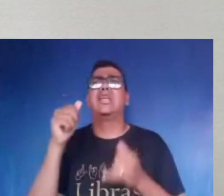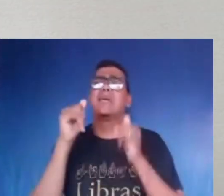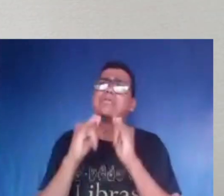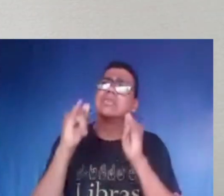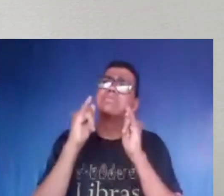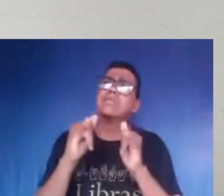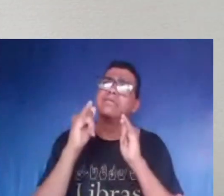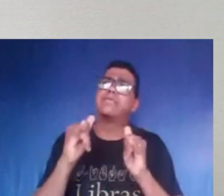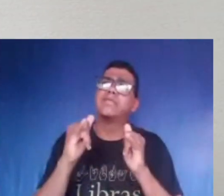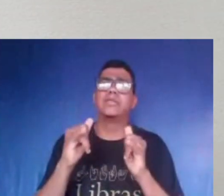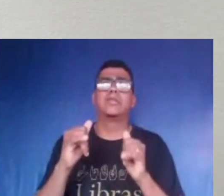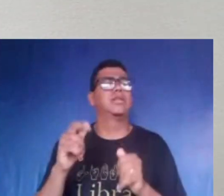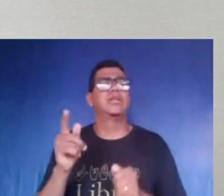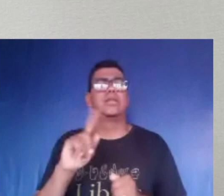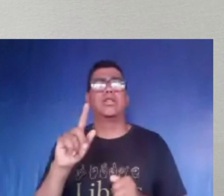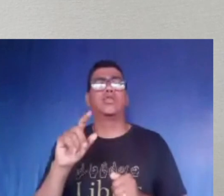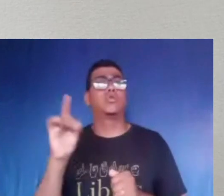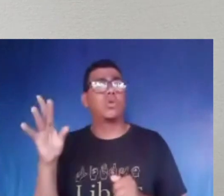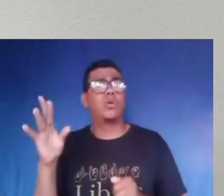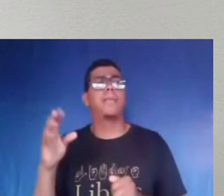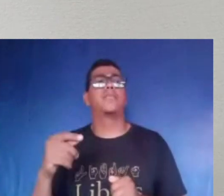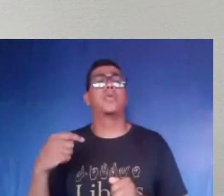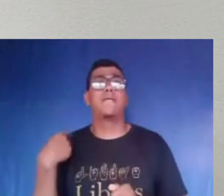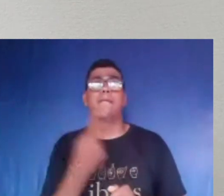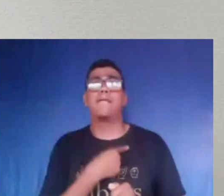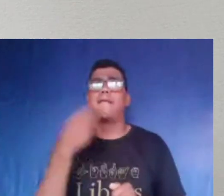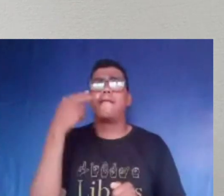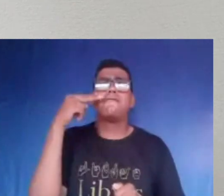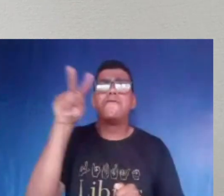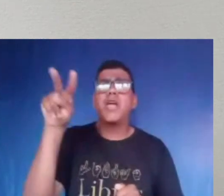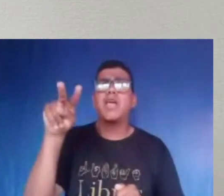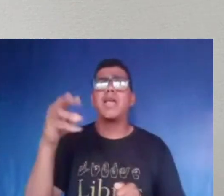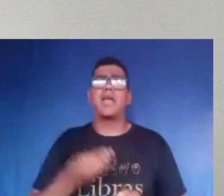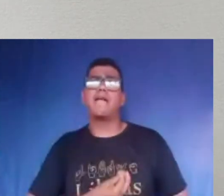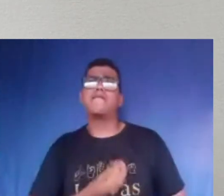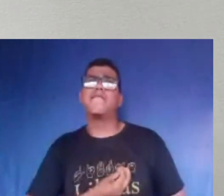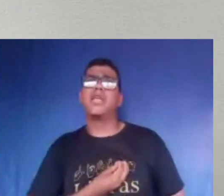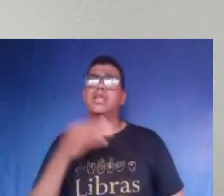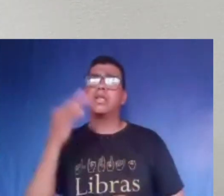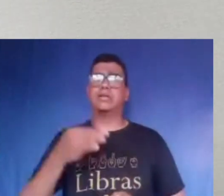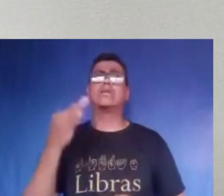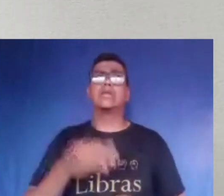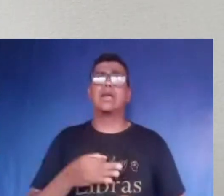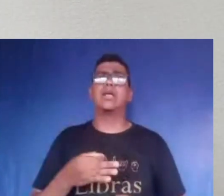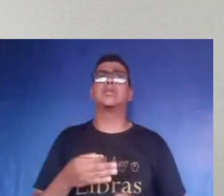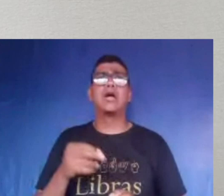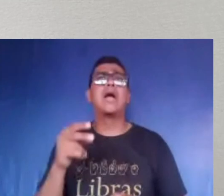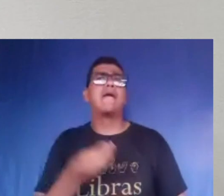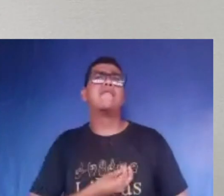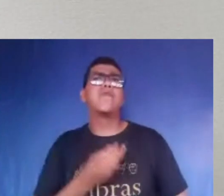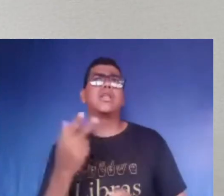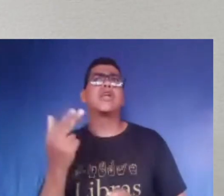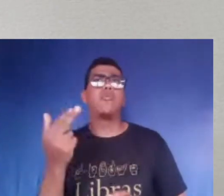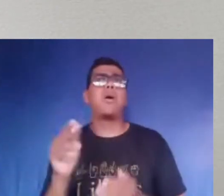nossas vidas. Tem uma frase que é atribuída ao Gandhi, que ele dizia que ele acreditava e admirava o